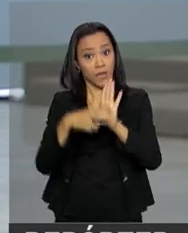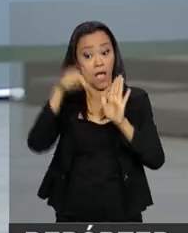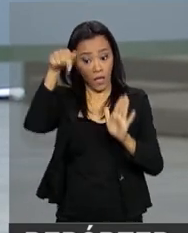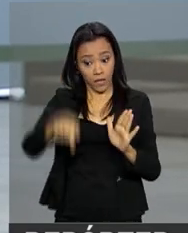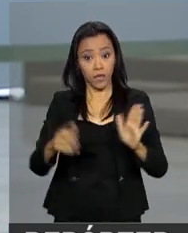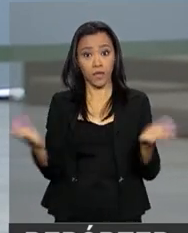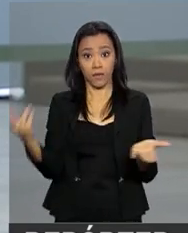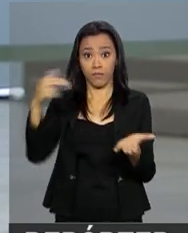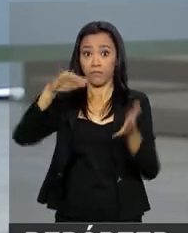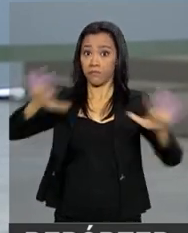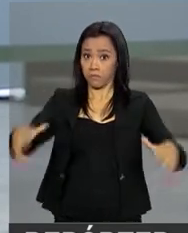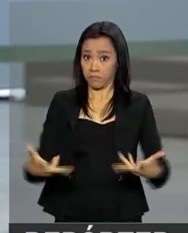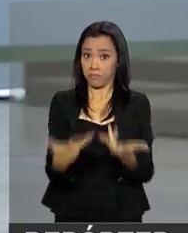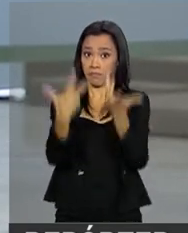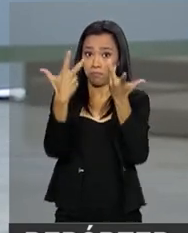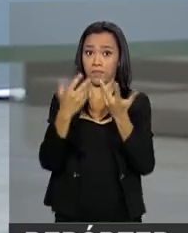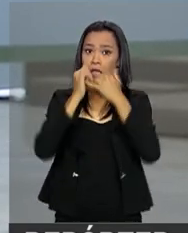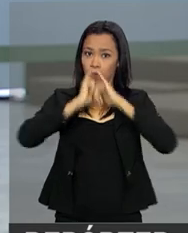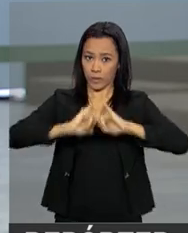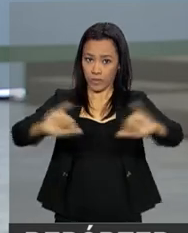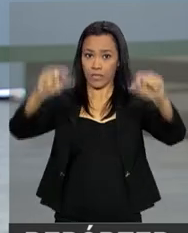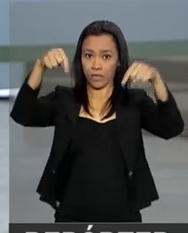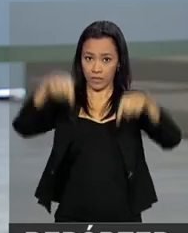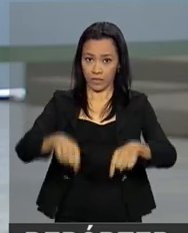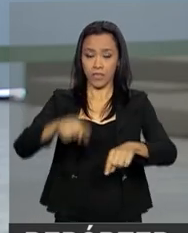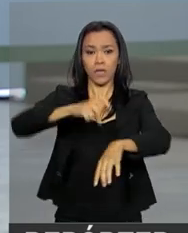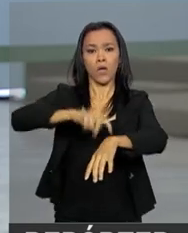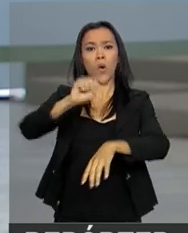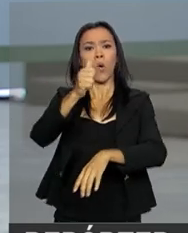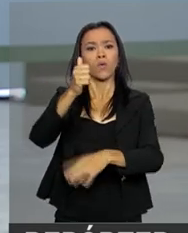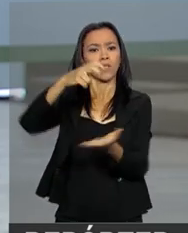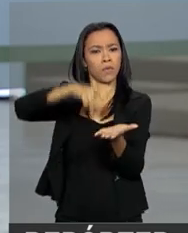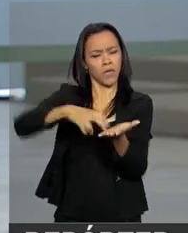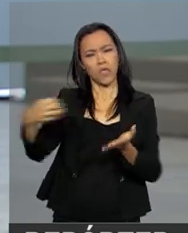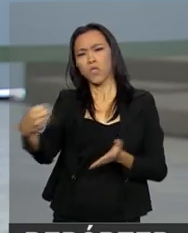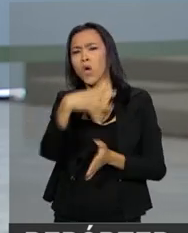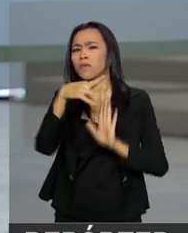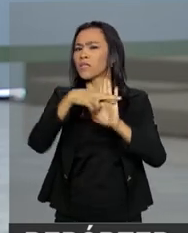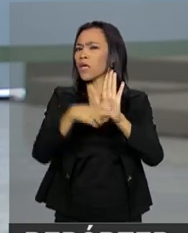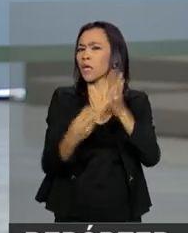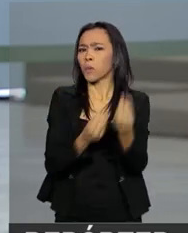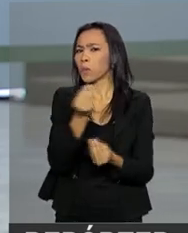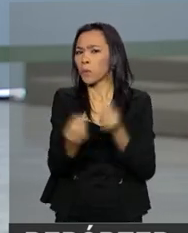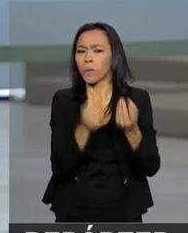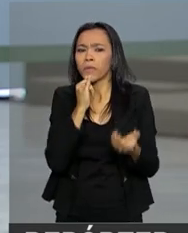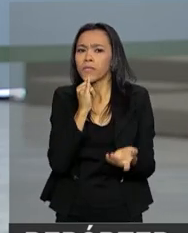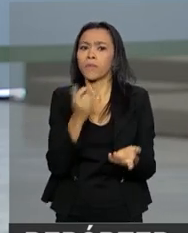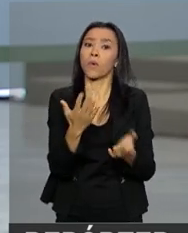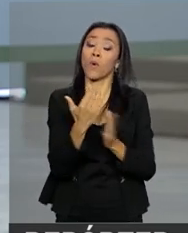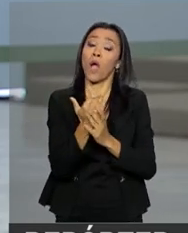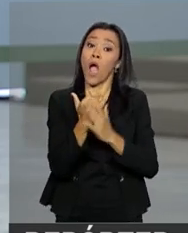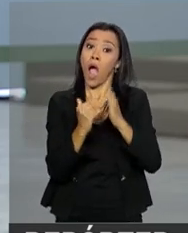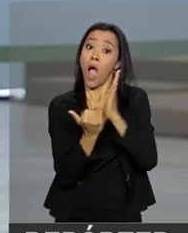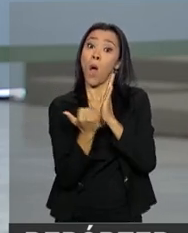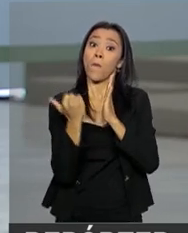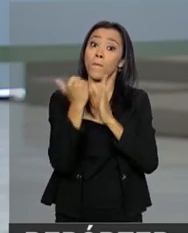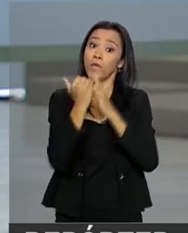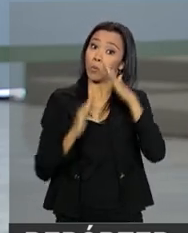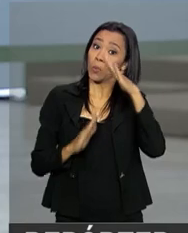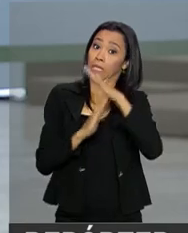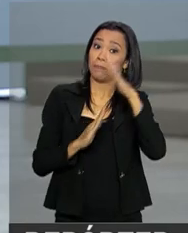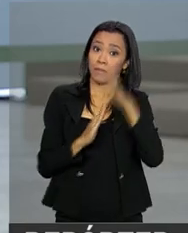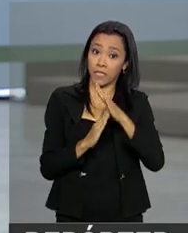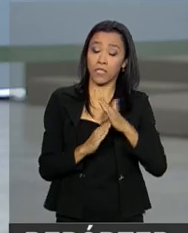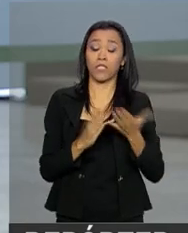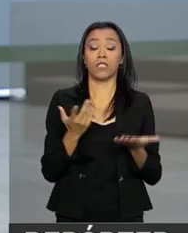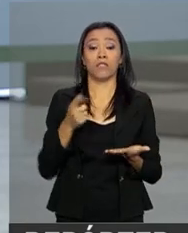do Planalto, às 11 horas da manhã. Entre as novas regras está, por exemplo, o aumento do limite máximo da renda bruta anual